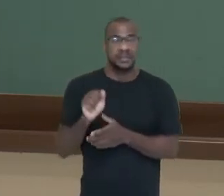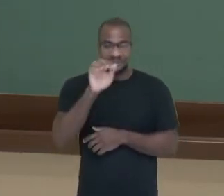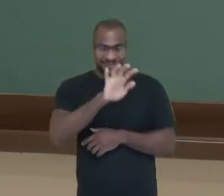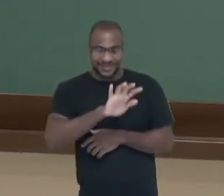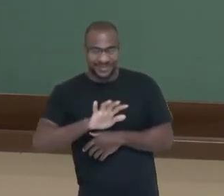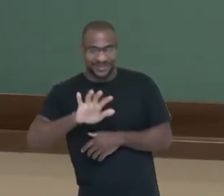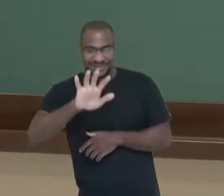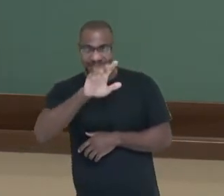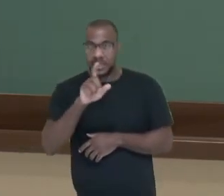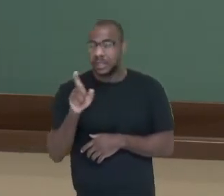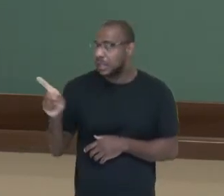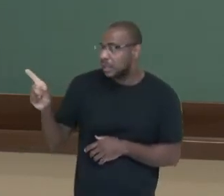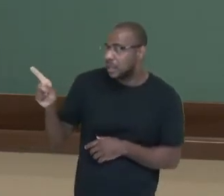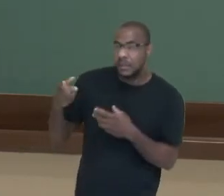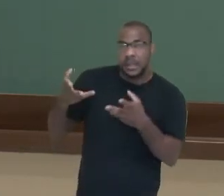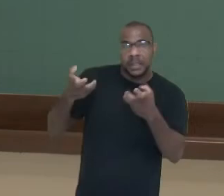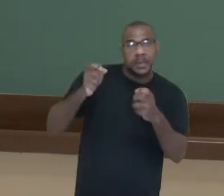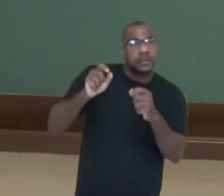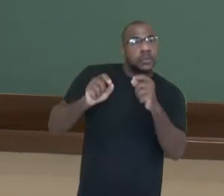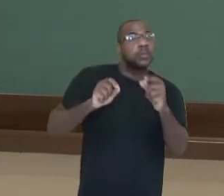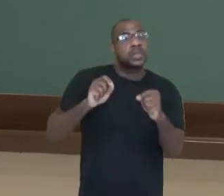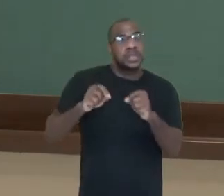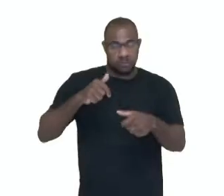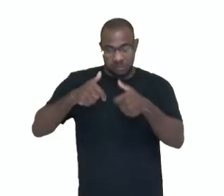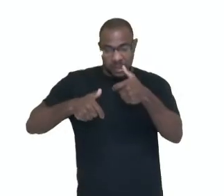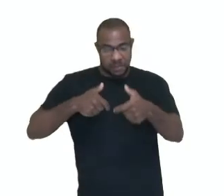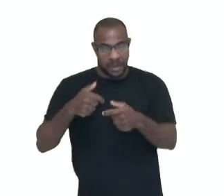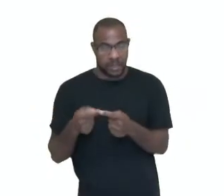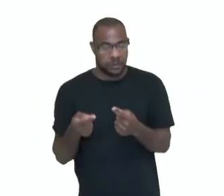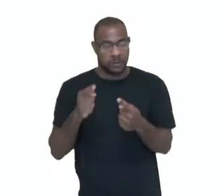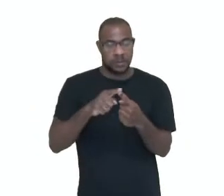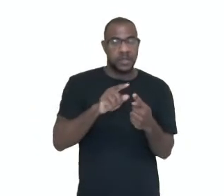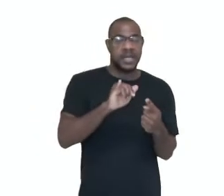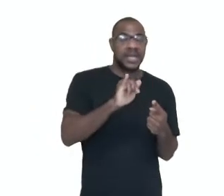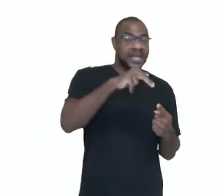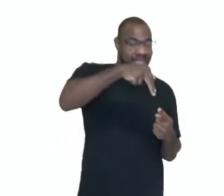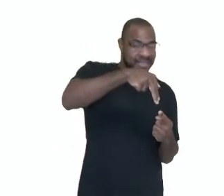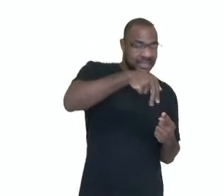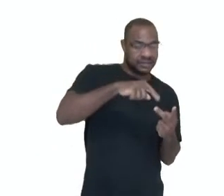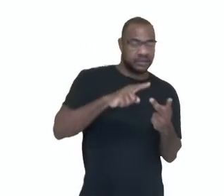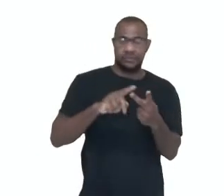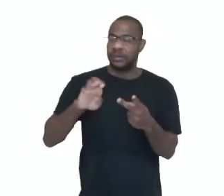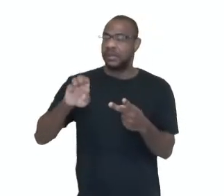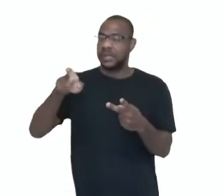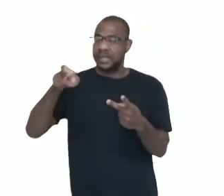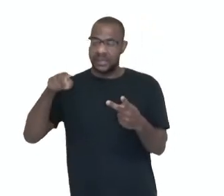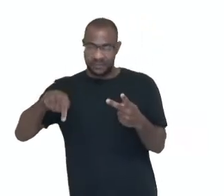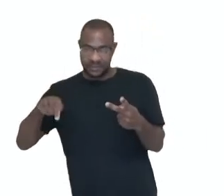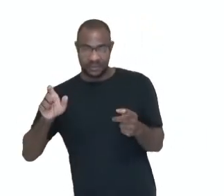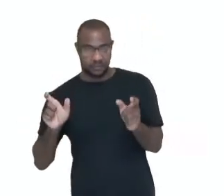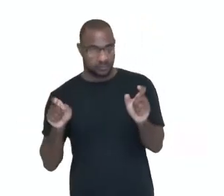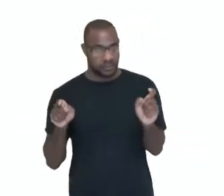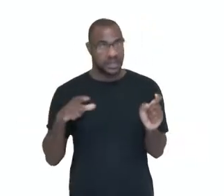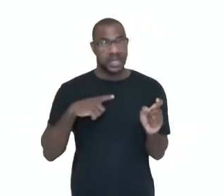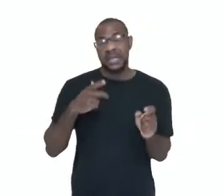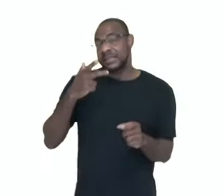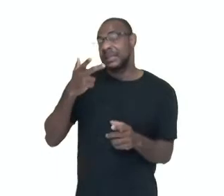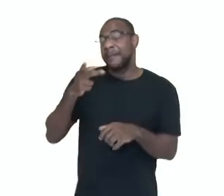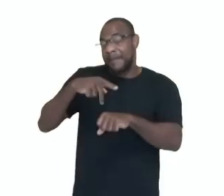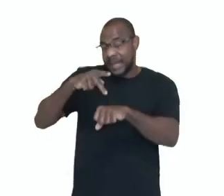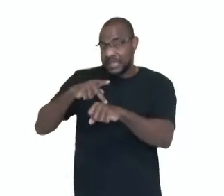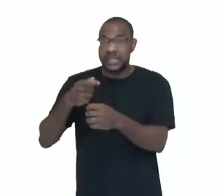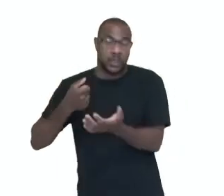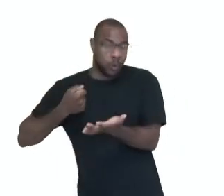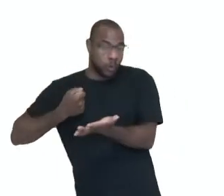forma, diversificando intensivo e extensivamente, temos vários países que compram em grande volume